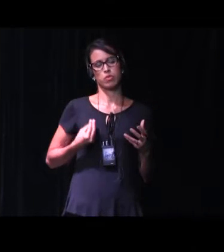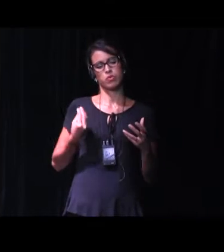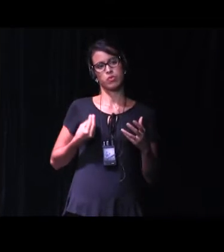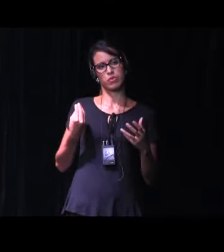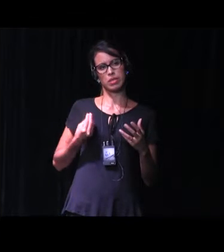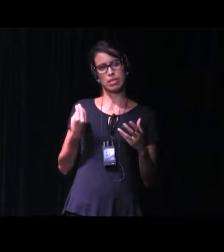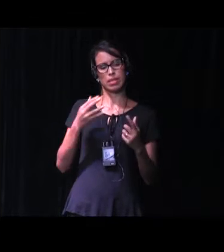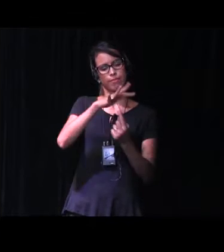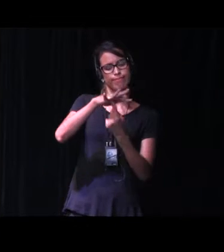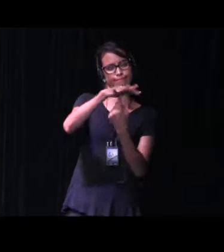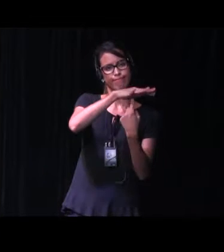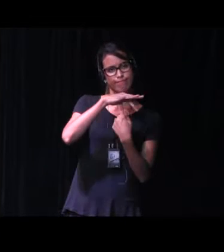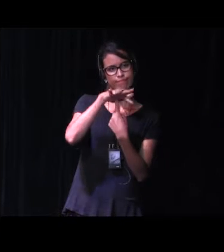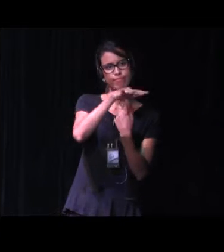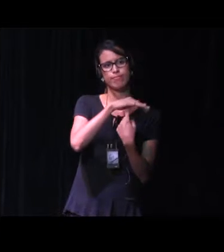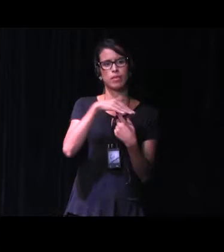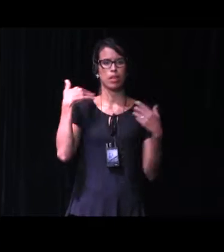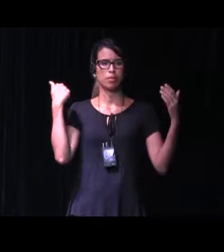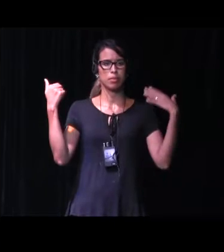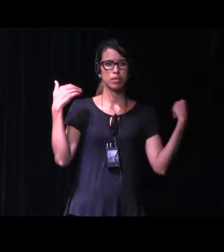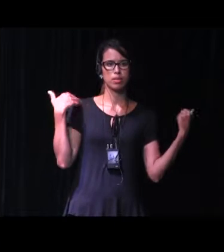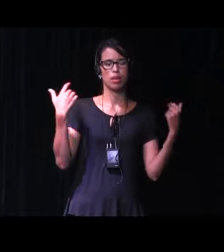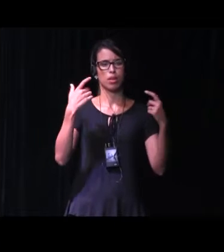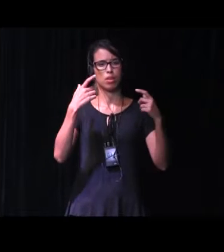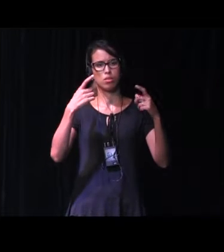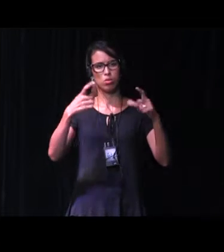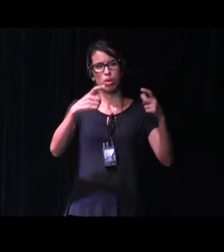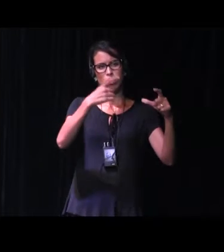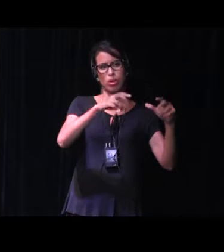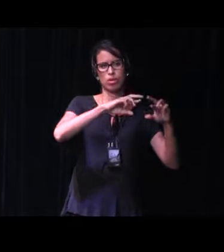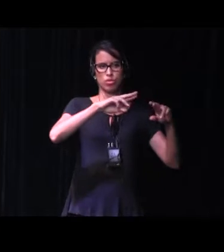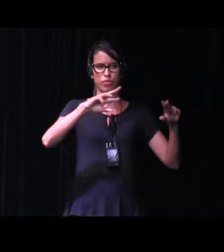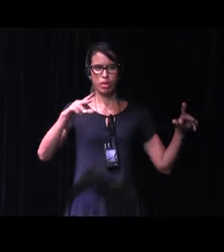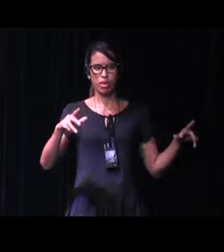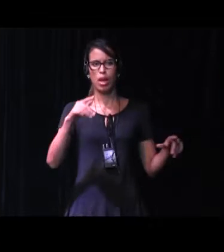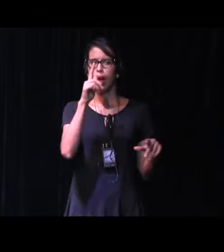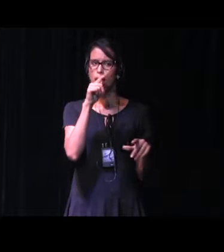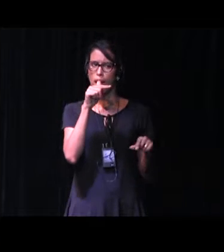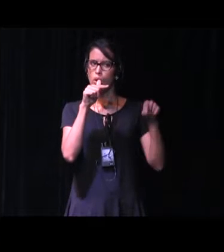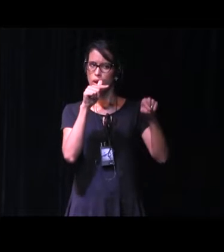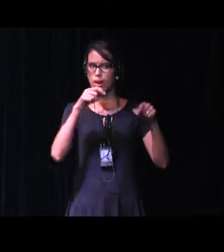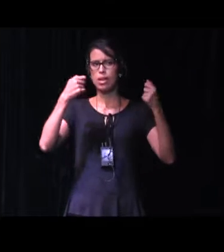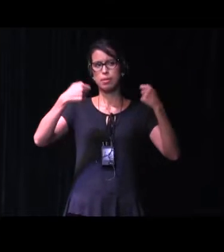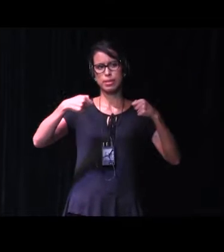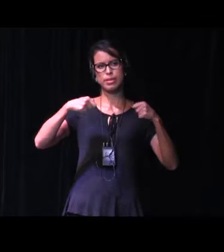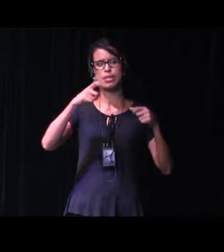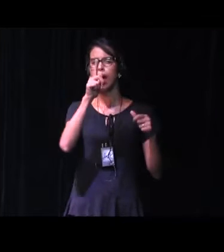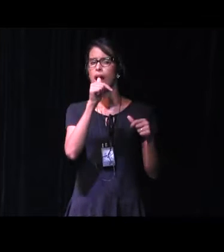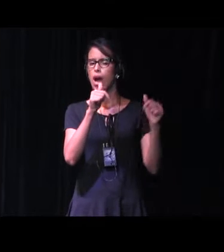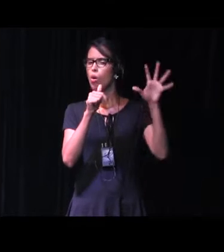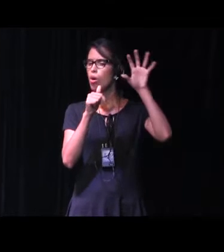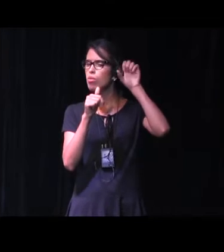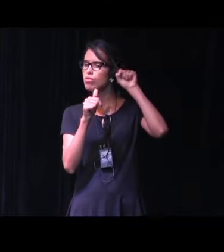que, por sorte, muitos podemos viver fora das cidades, em quintas, passeios,